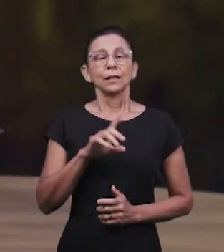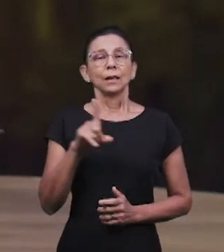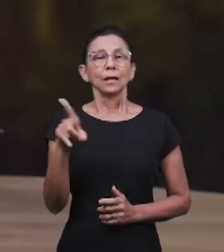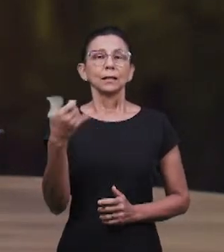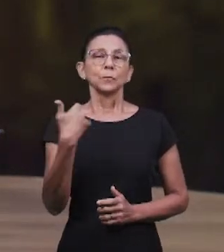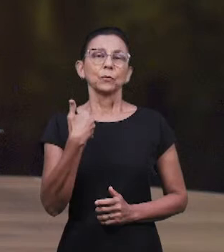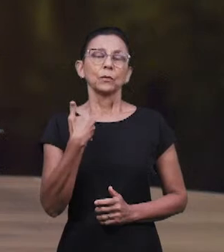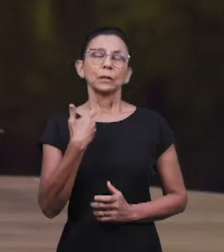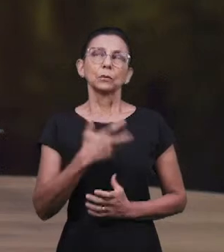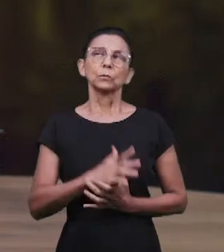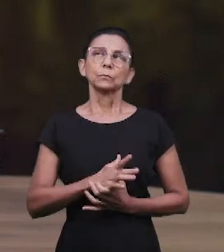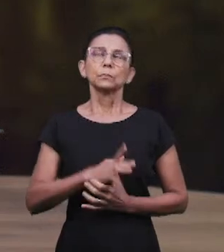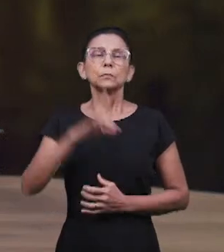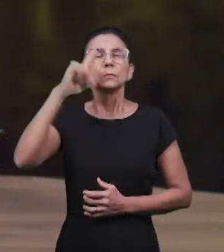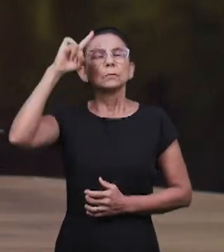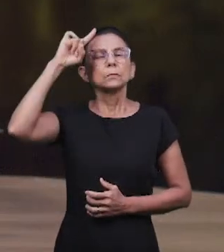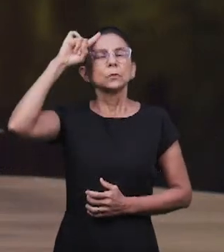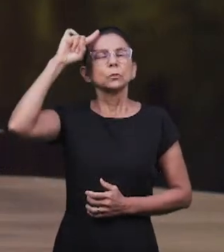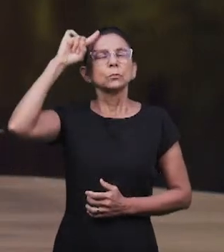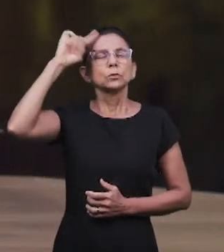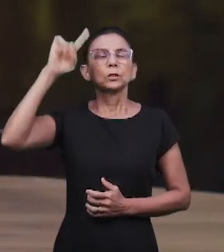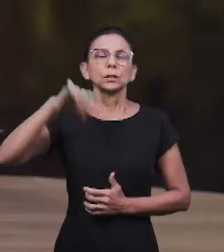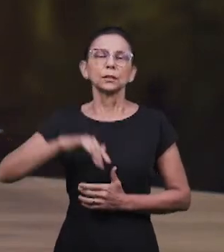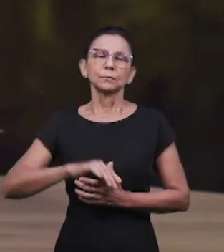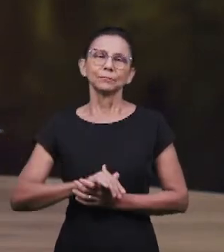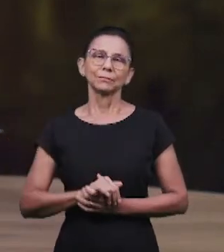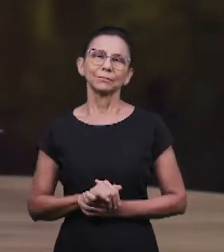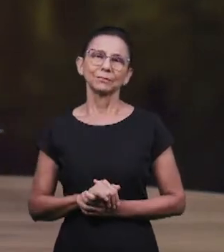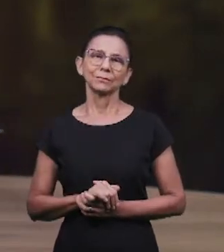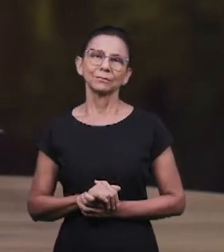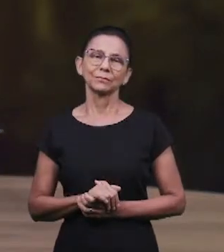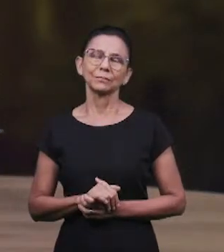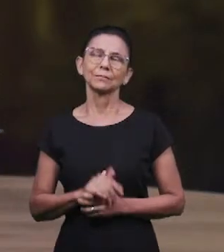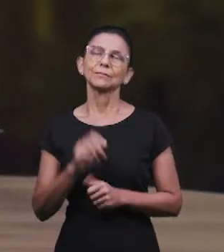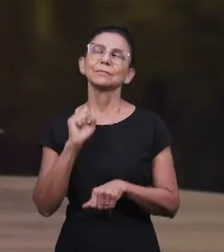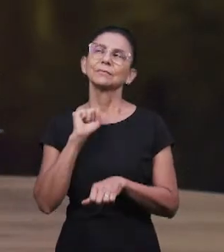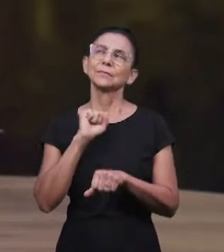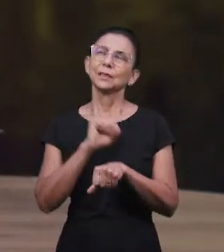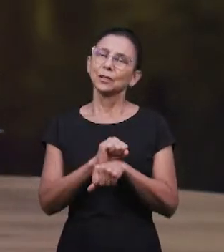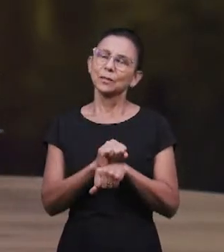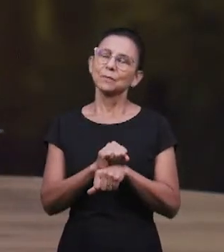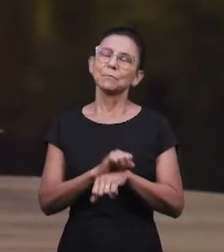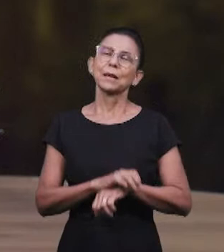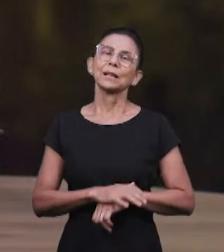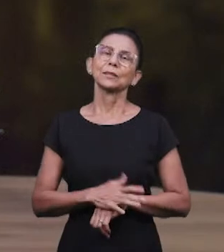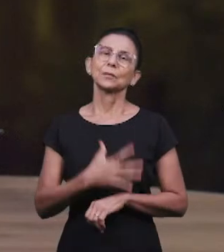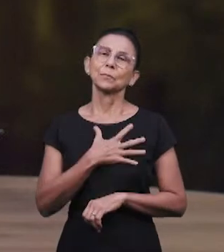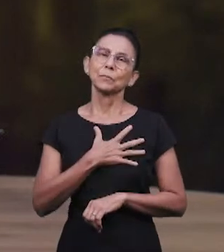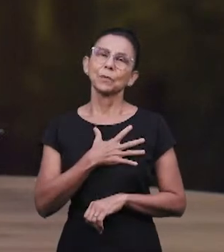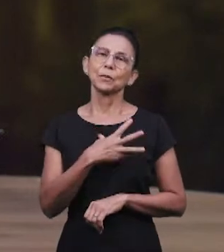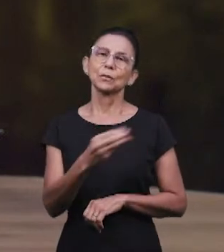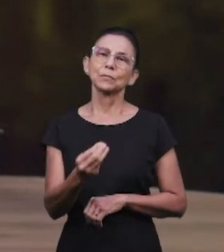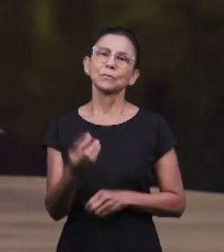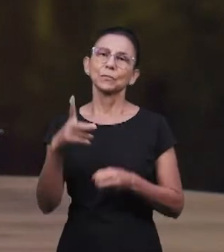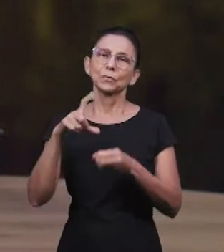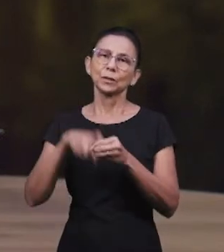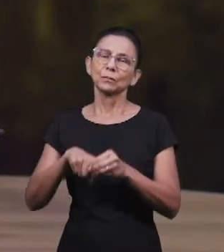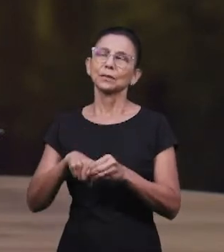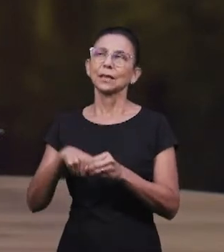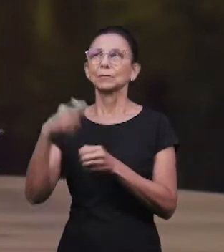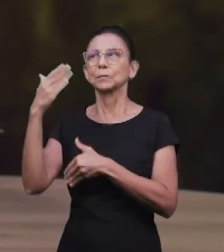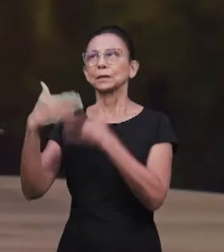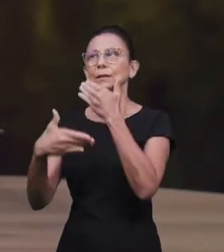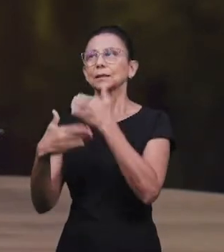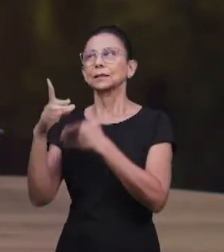assim: todos os dias eu espero que aquele seja o dia em que eles